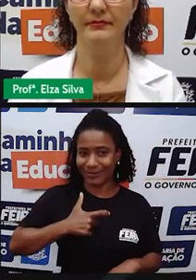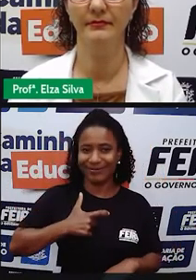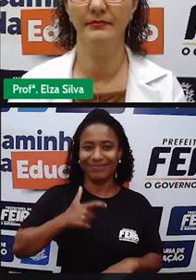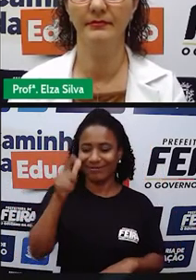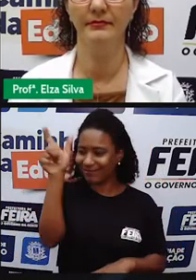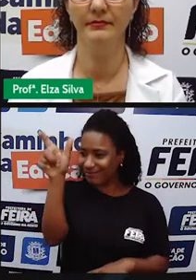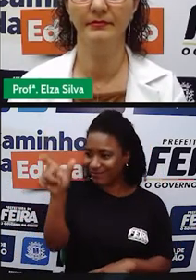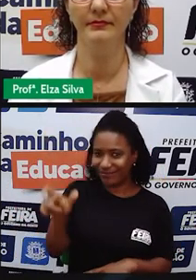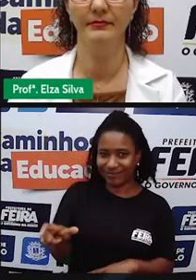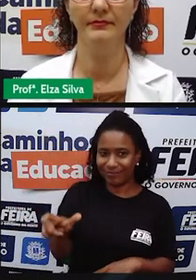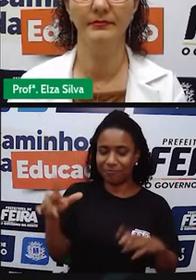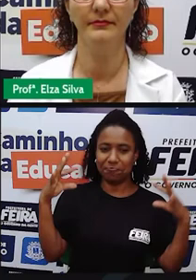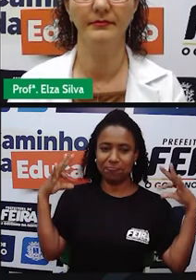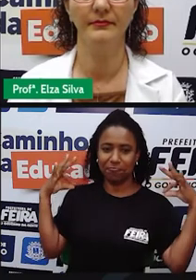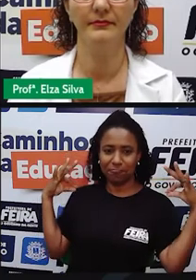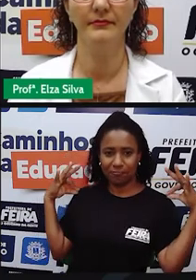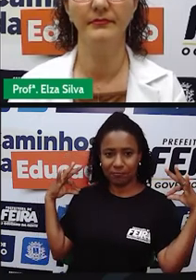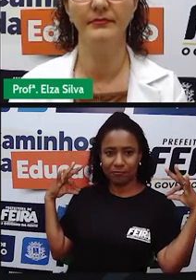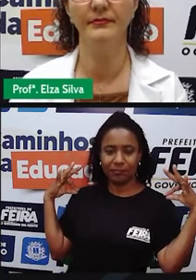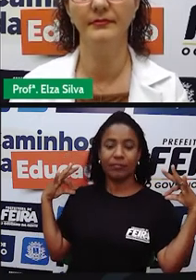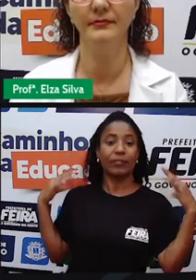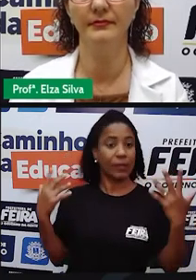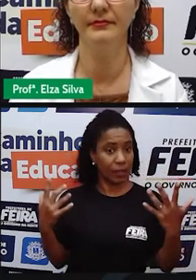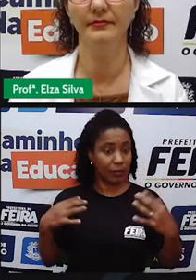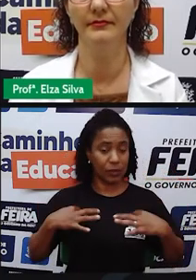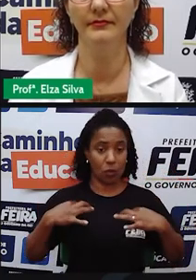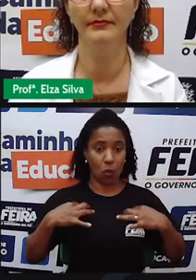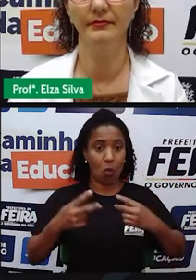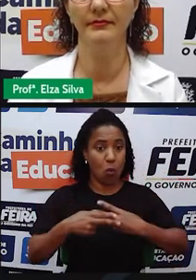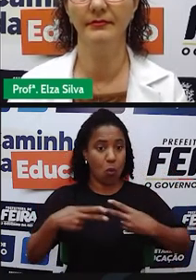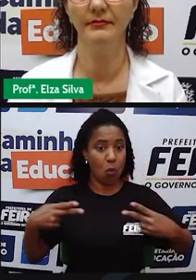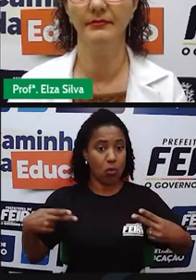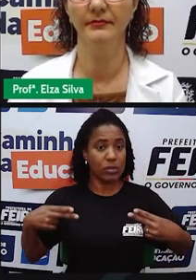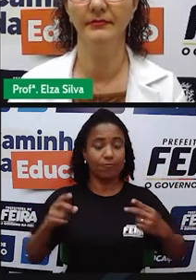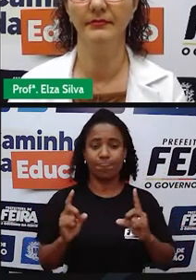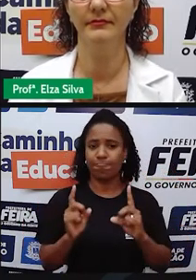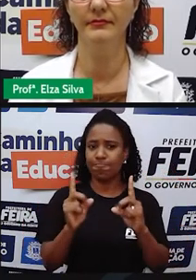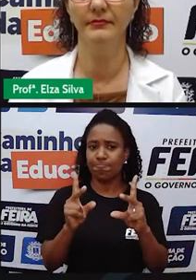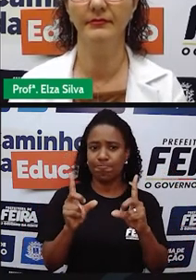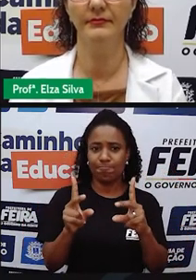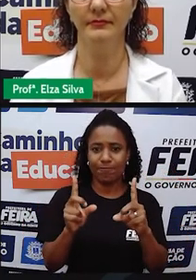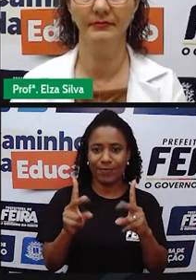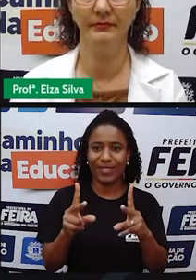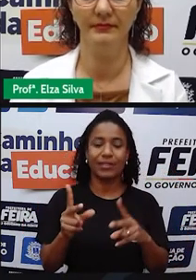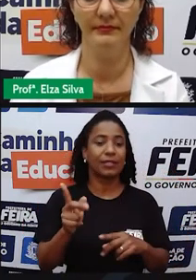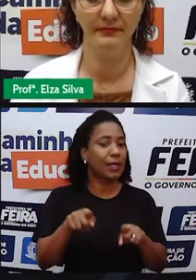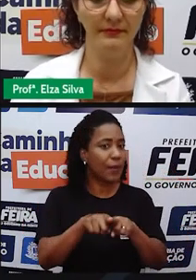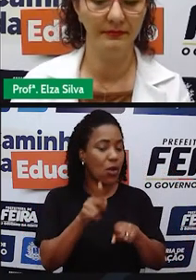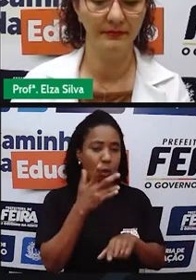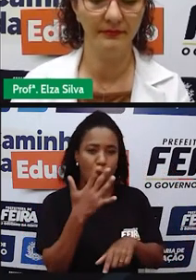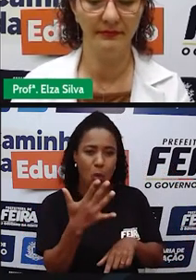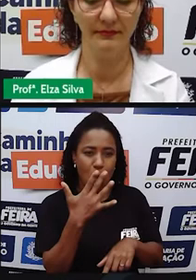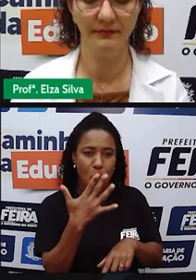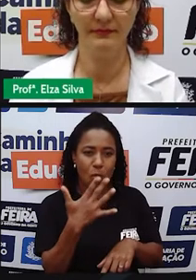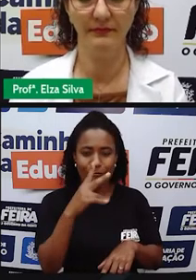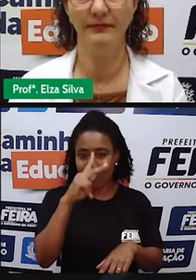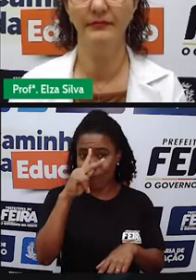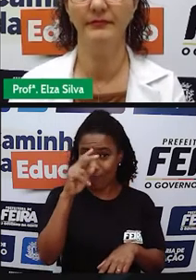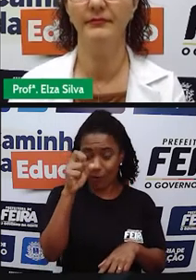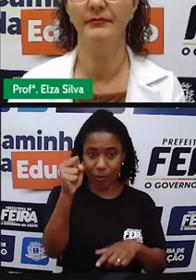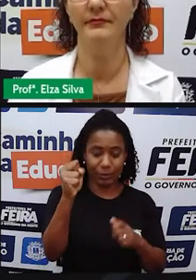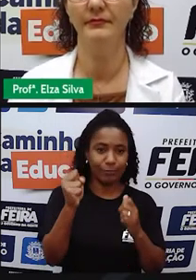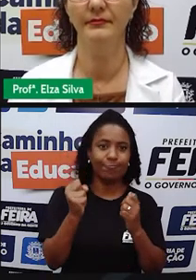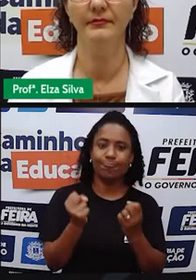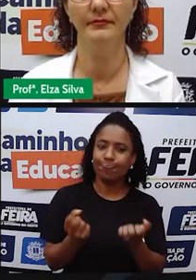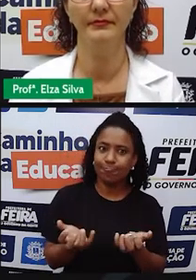de produto. Elas utilizam cores que chamam a atenção. Então, nesse caso, nós podemos ver as